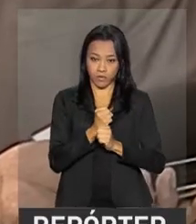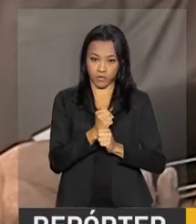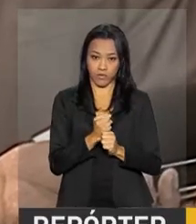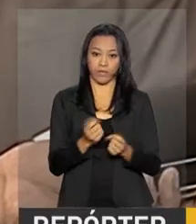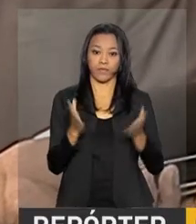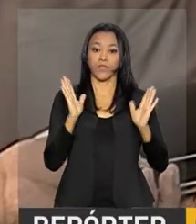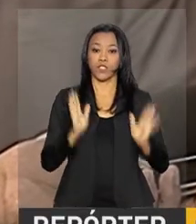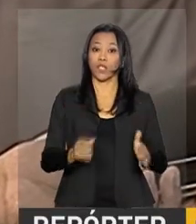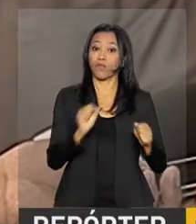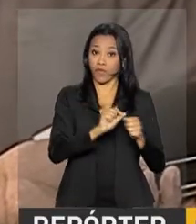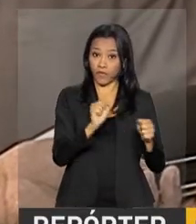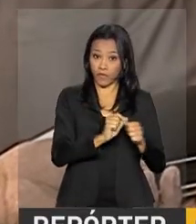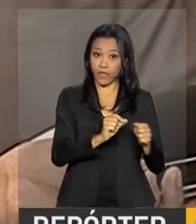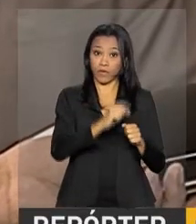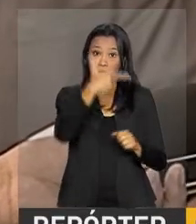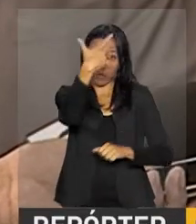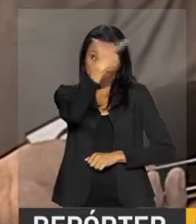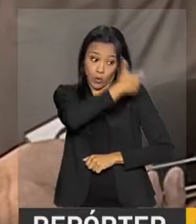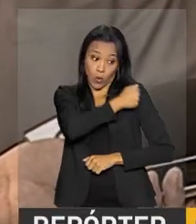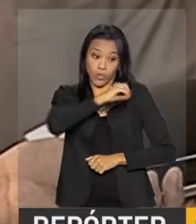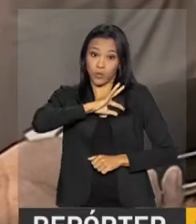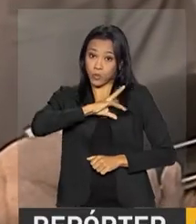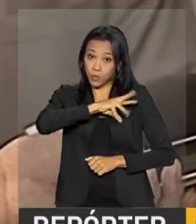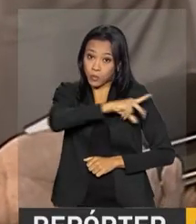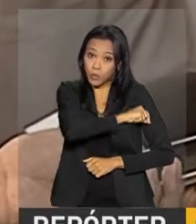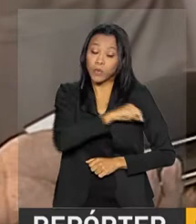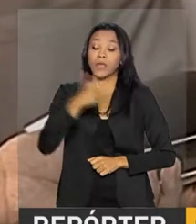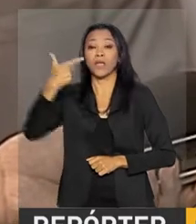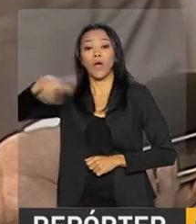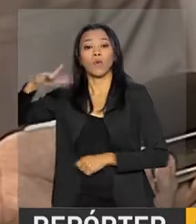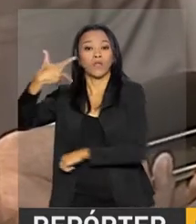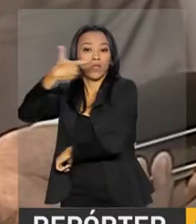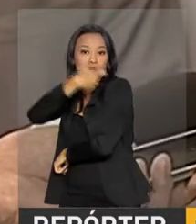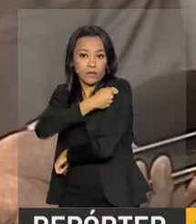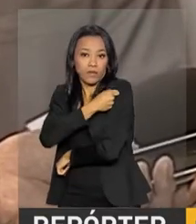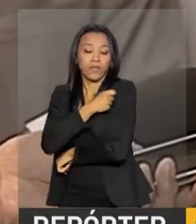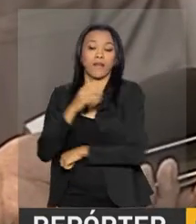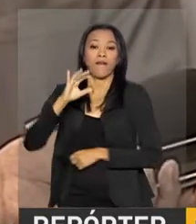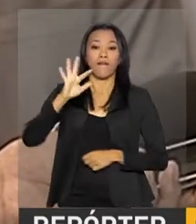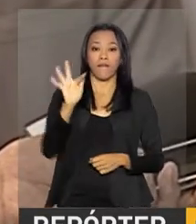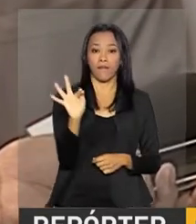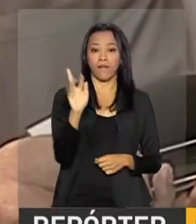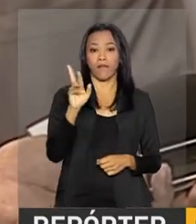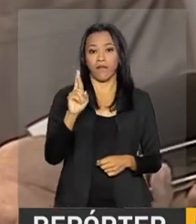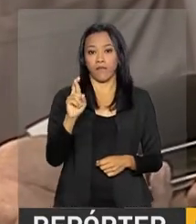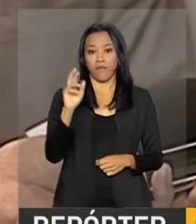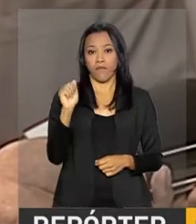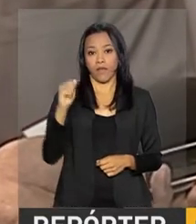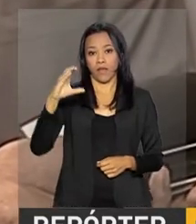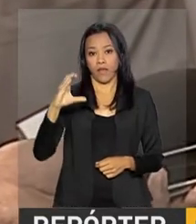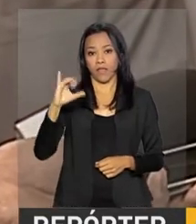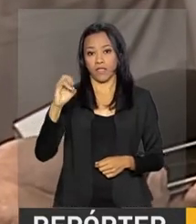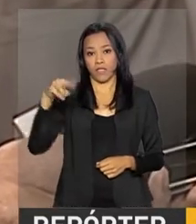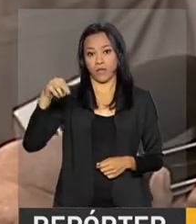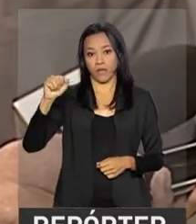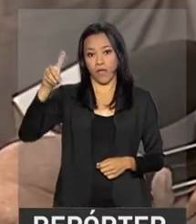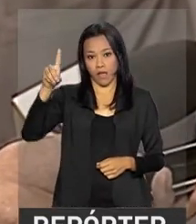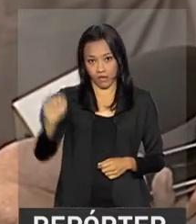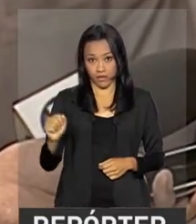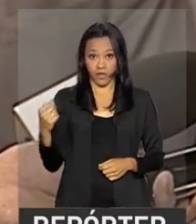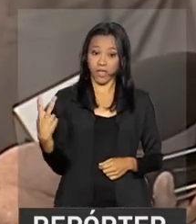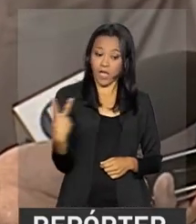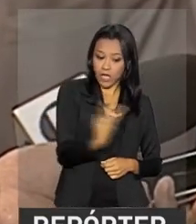da dose completa com doses fracionadas demonstrando que a potência da